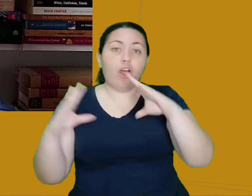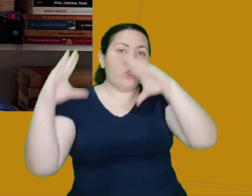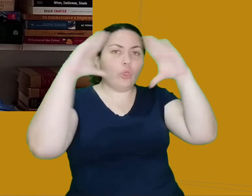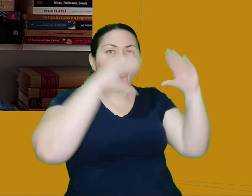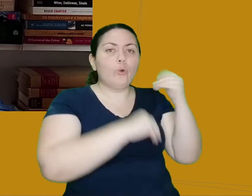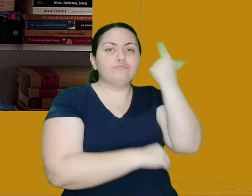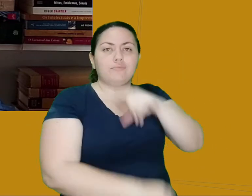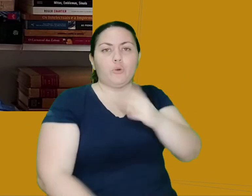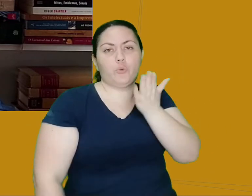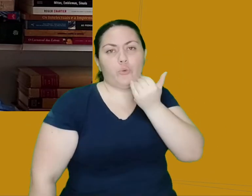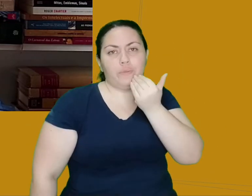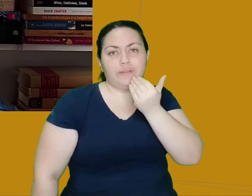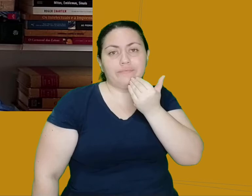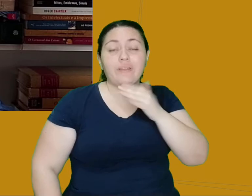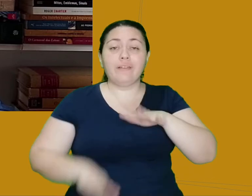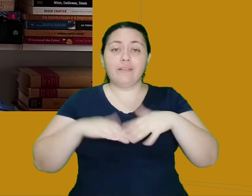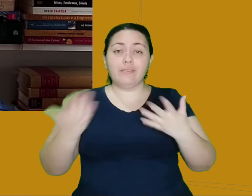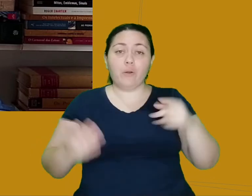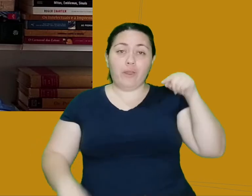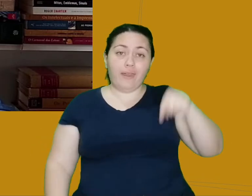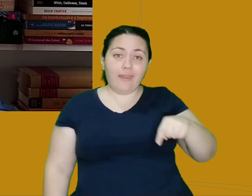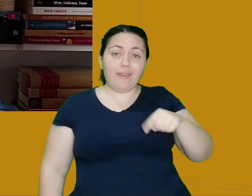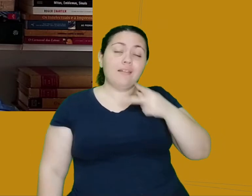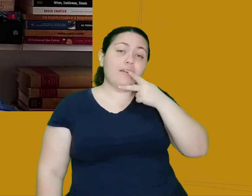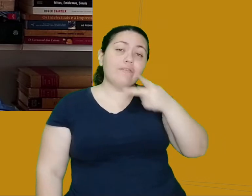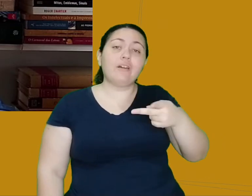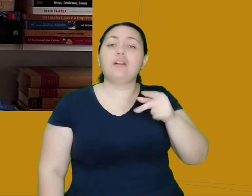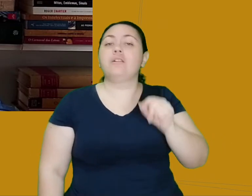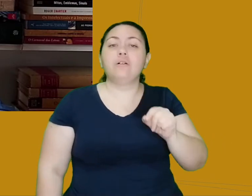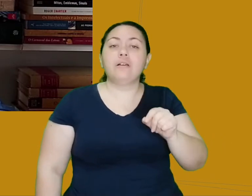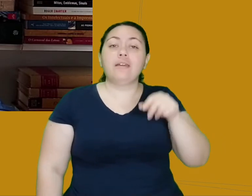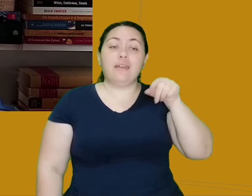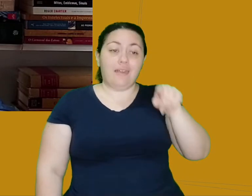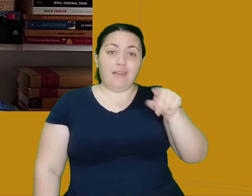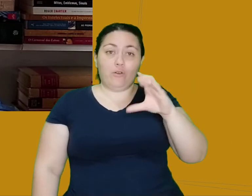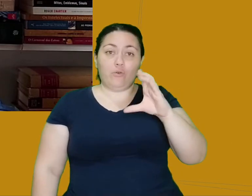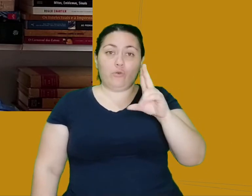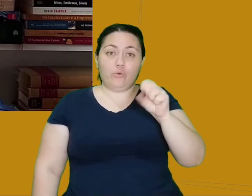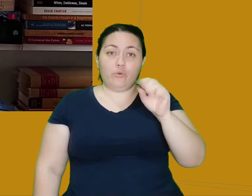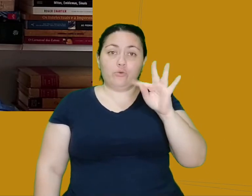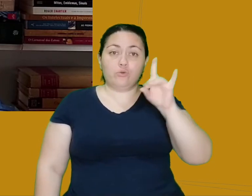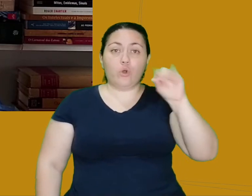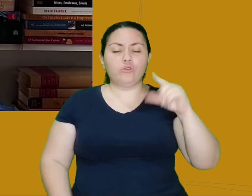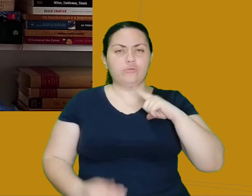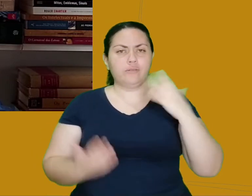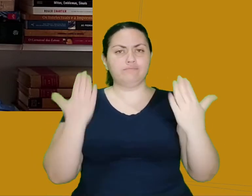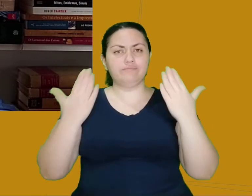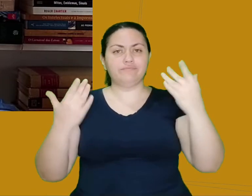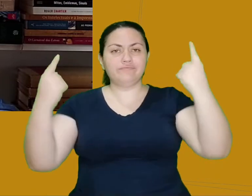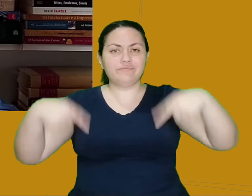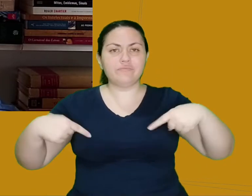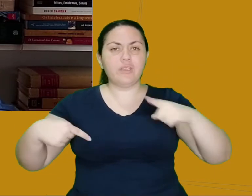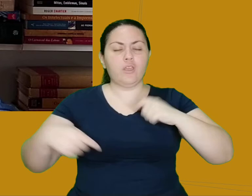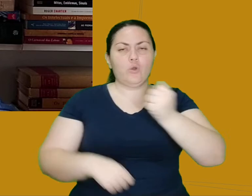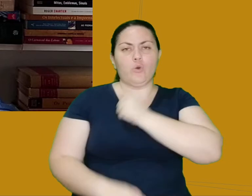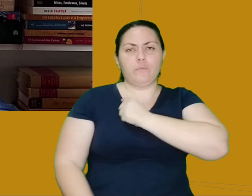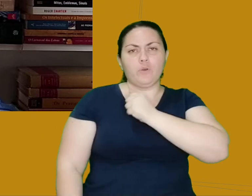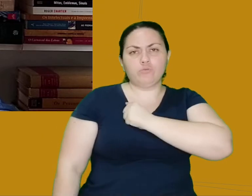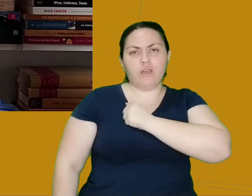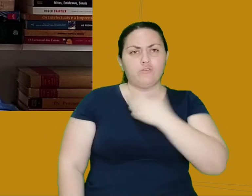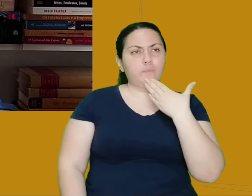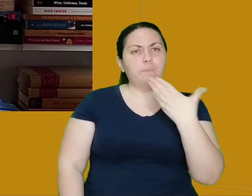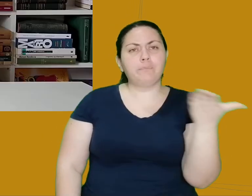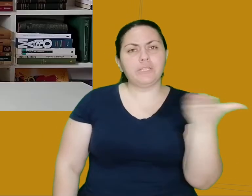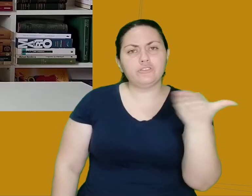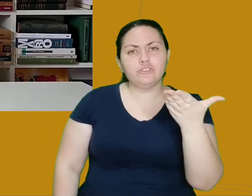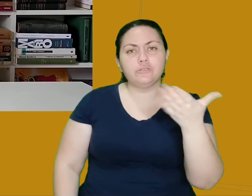conto, o narrador reduz Custódio a uma imagem contraditória ao colocar características opostas lado a lado, a humildade de pedinte e o orgulho de